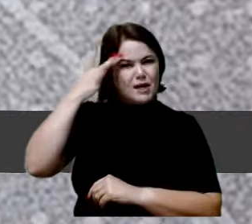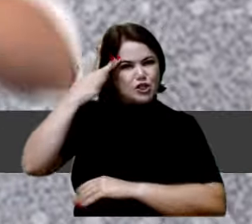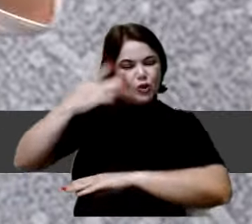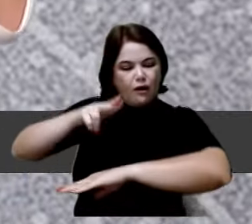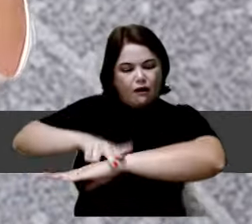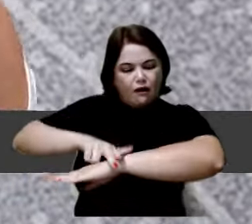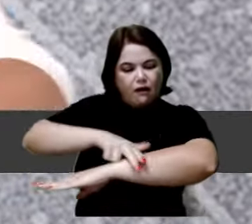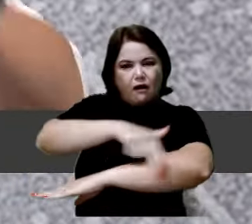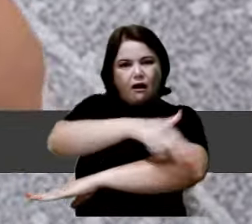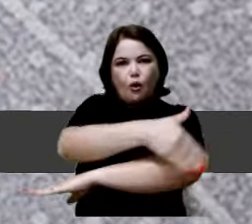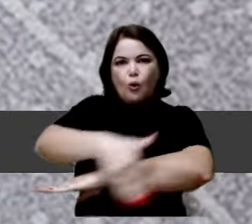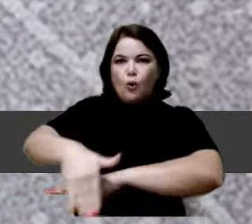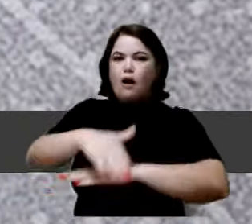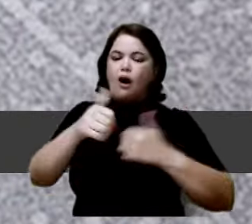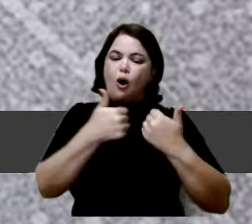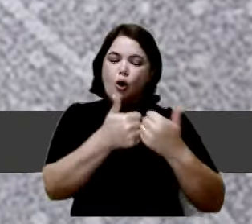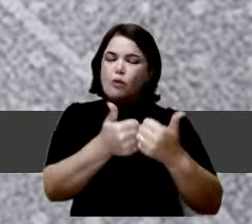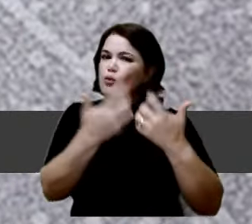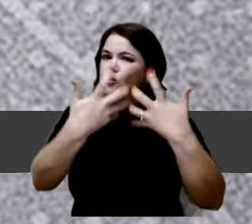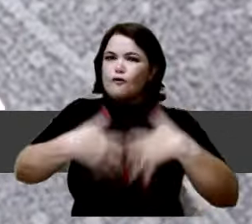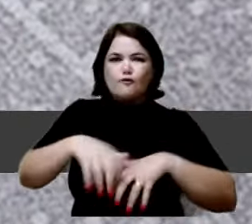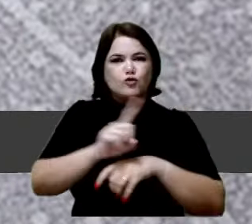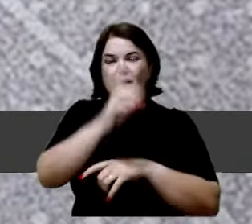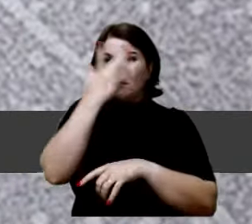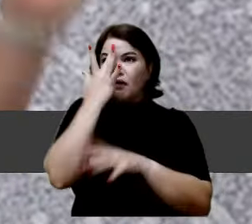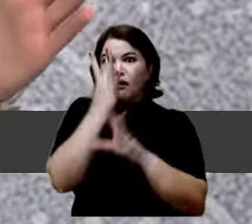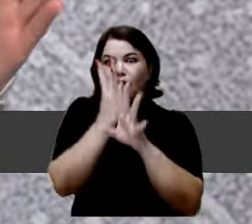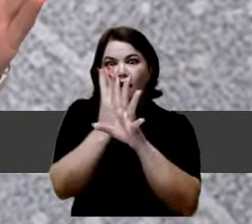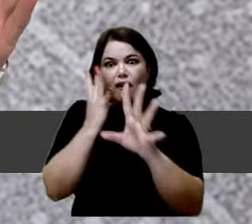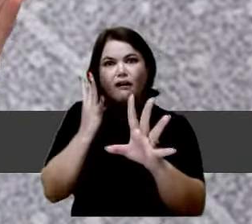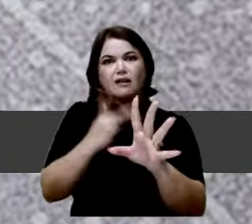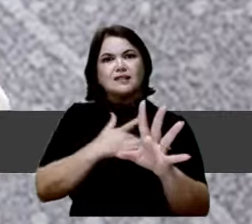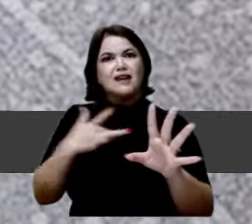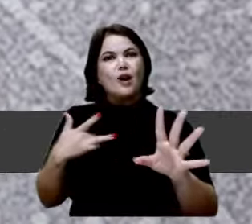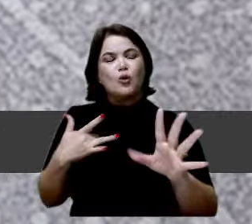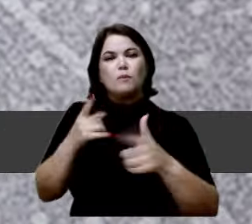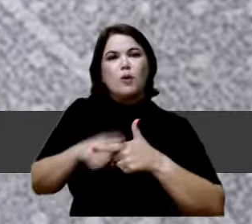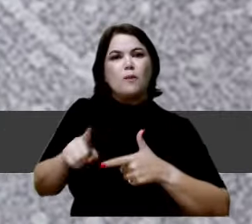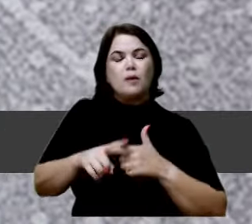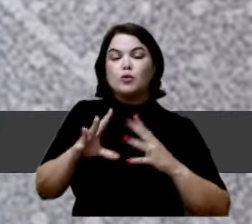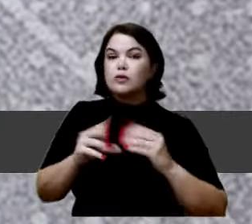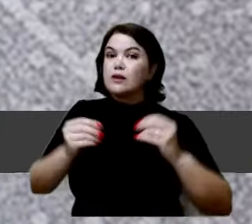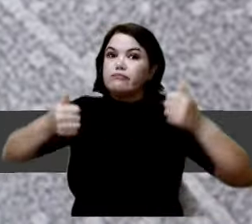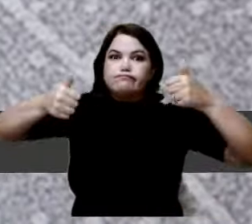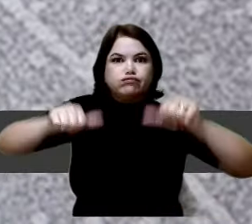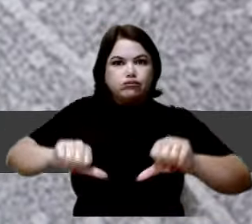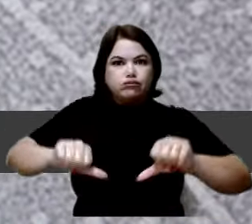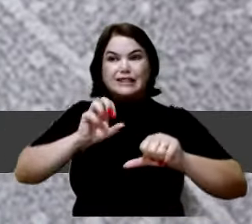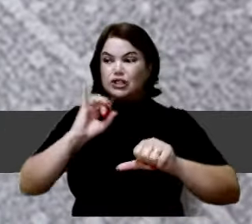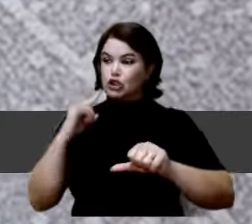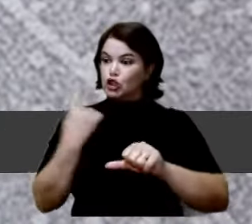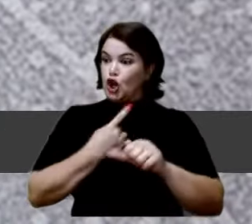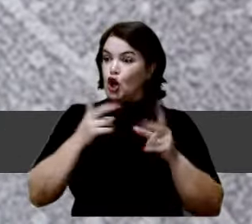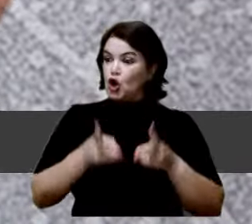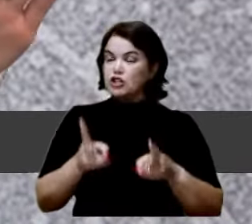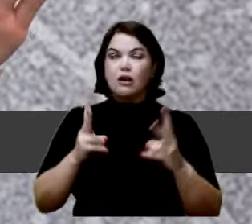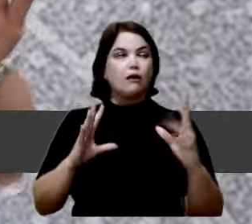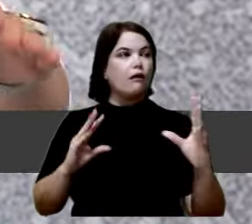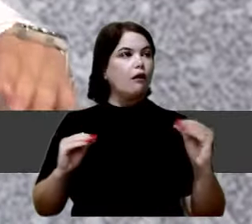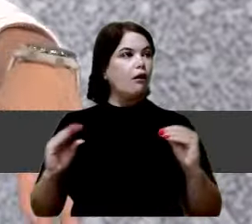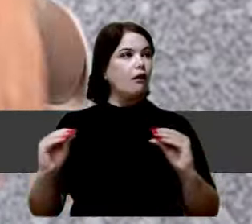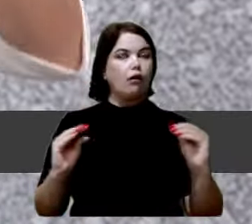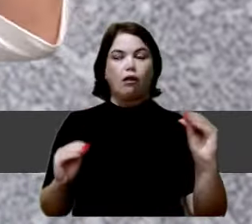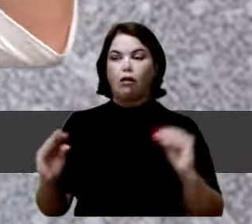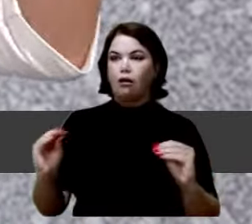funciona as pessoas não aguentam mais a fila da saúde tá um cal gente e se a gente continuar nesse blá blá blá que para eles é